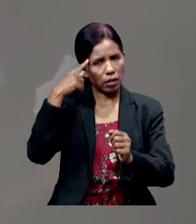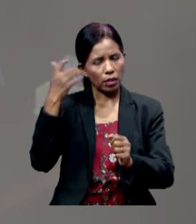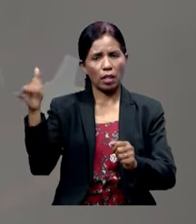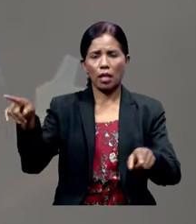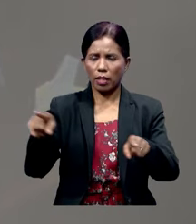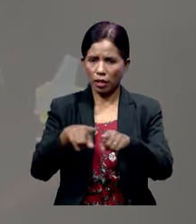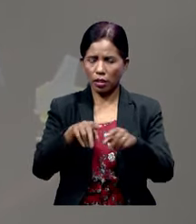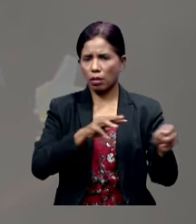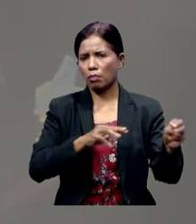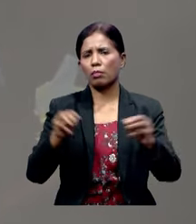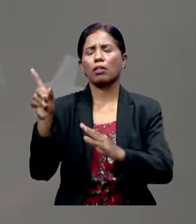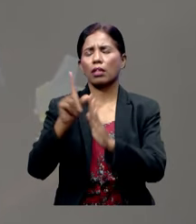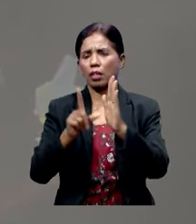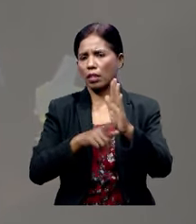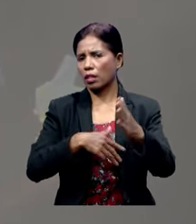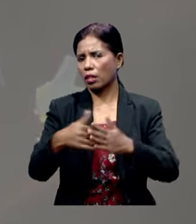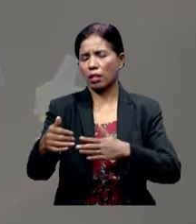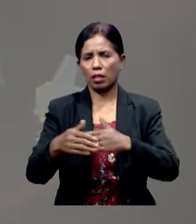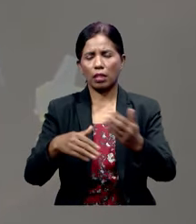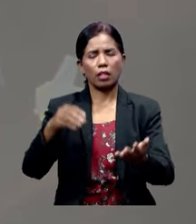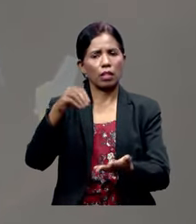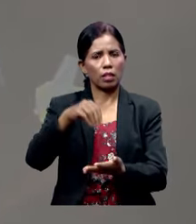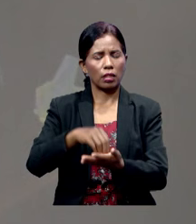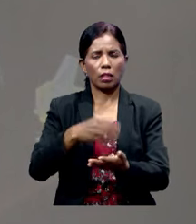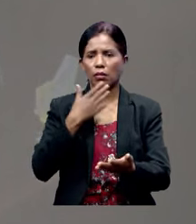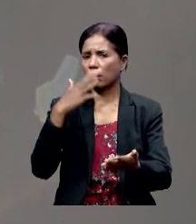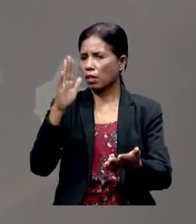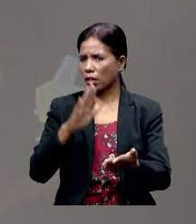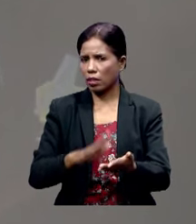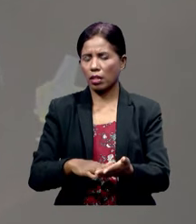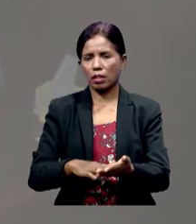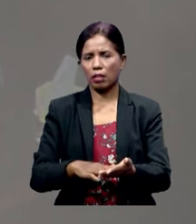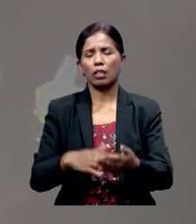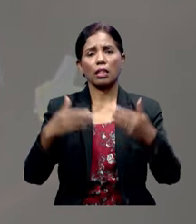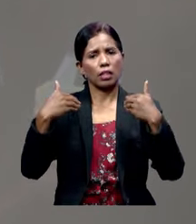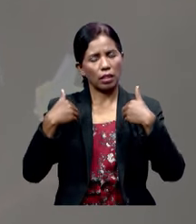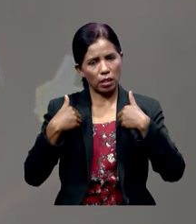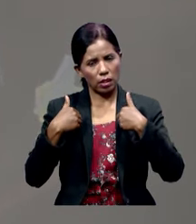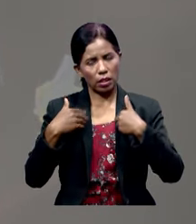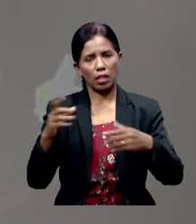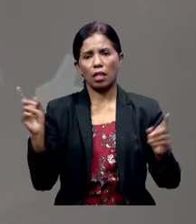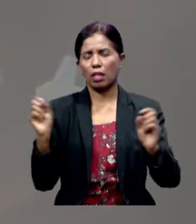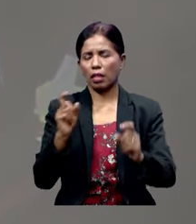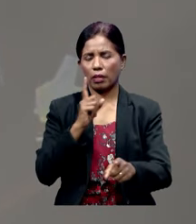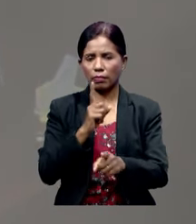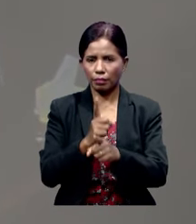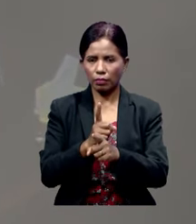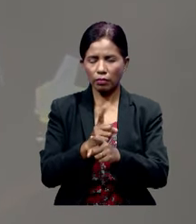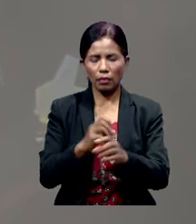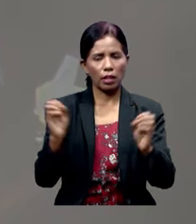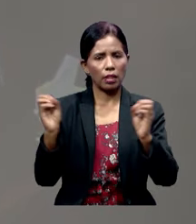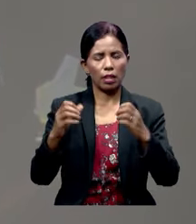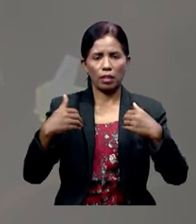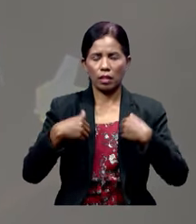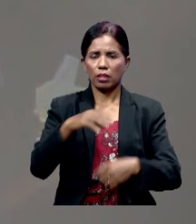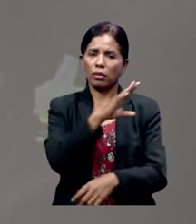muda lei nar naran deit ma kria presidensia la dia no hamosu incerteza no insegurança